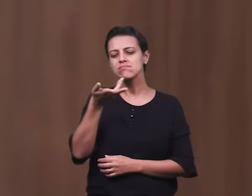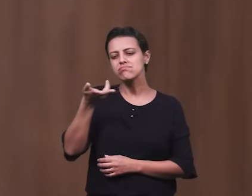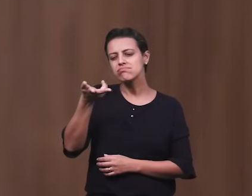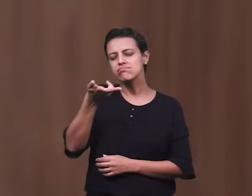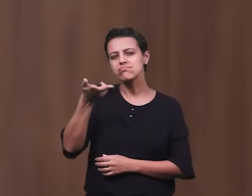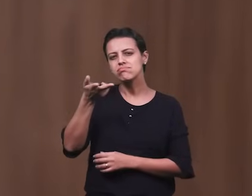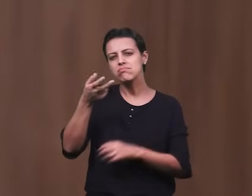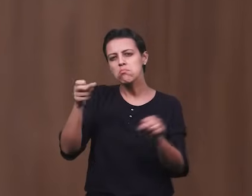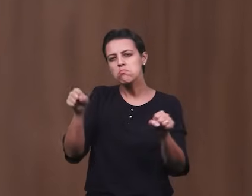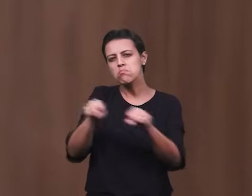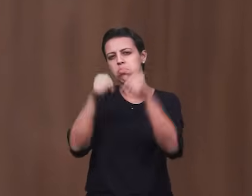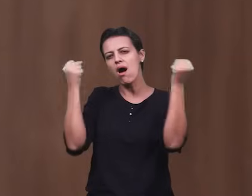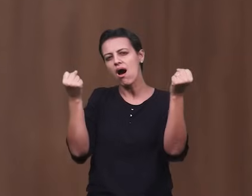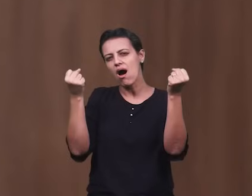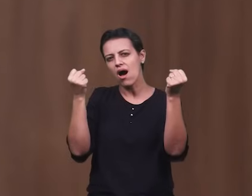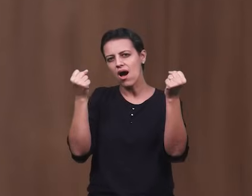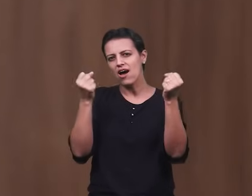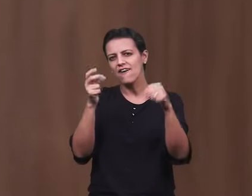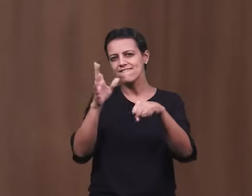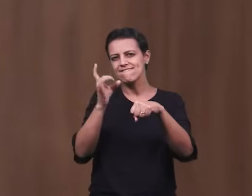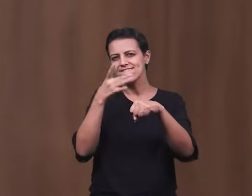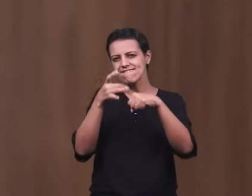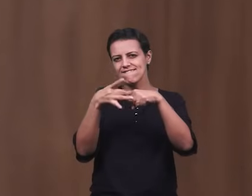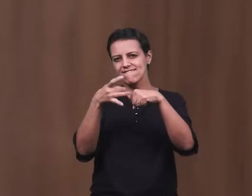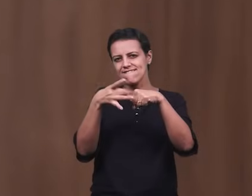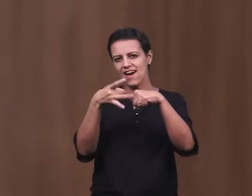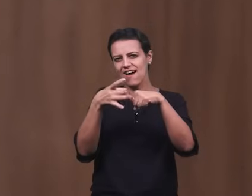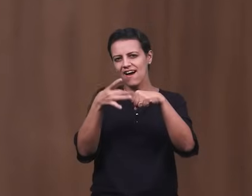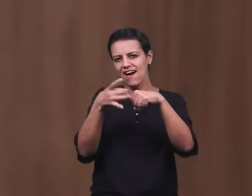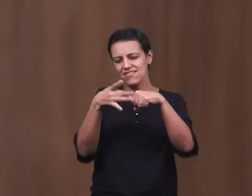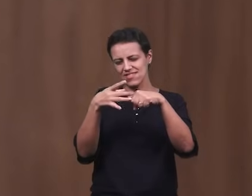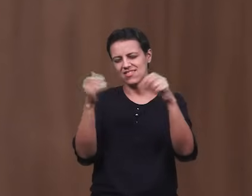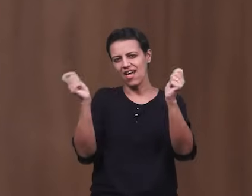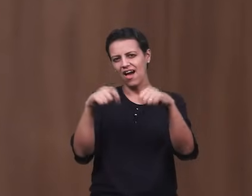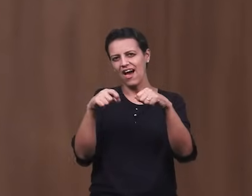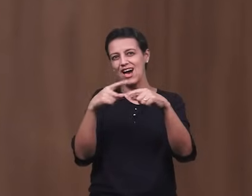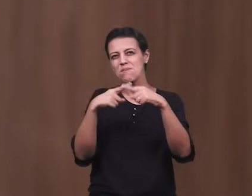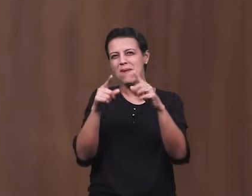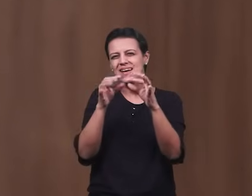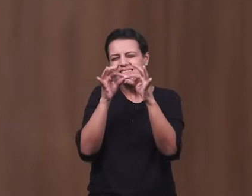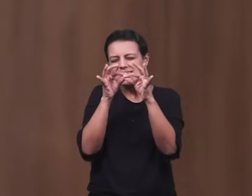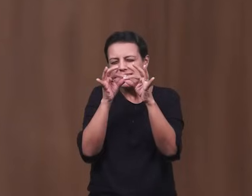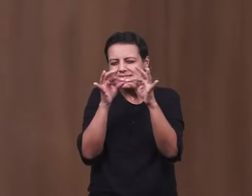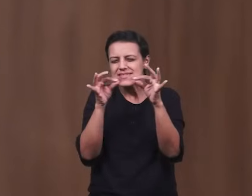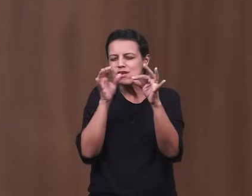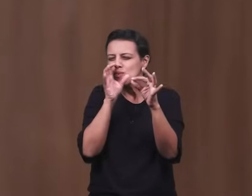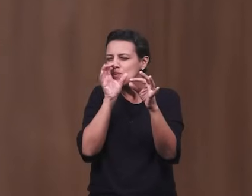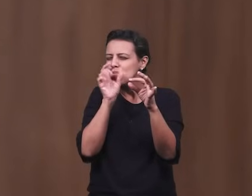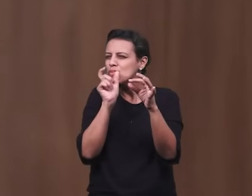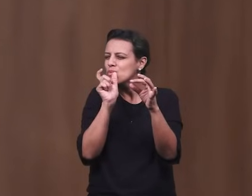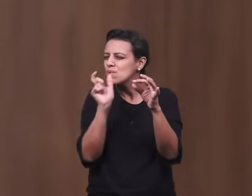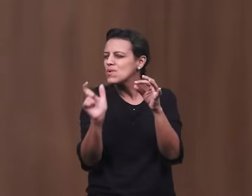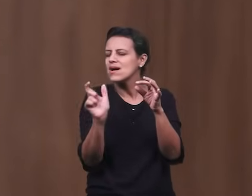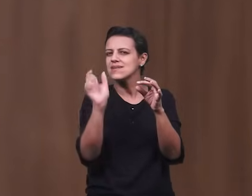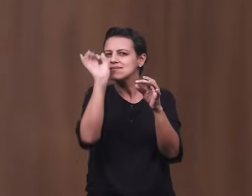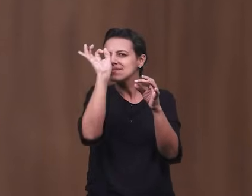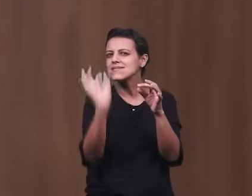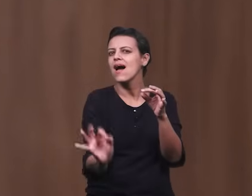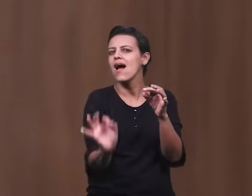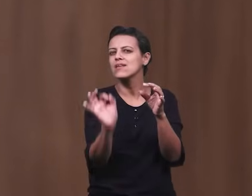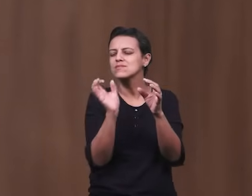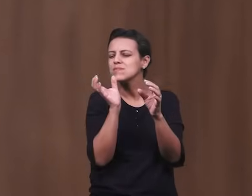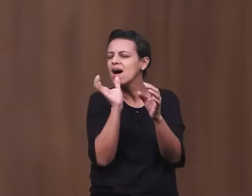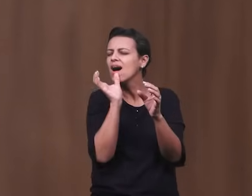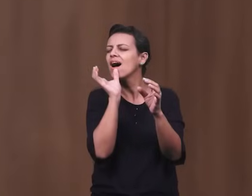quebrar ali o cristal. Né? Mas precisa ser extremamente preciso, numa certa quantidade de tempo, até para